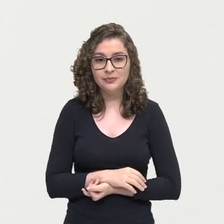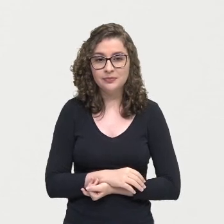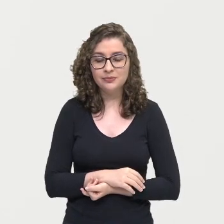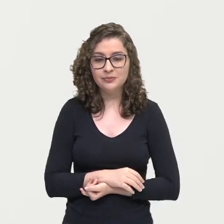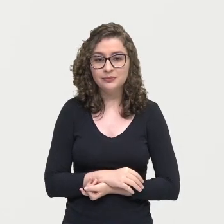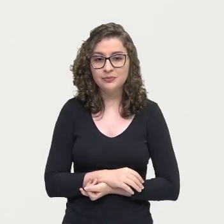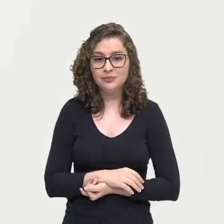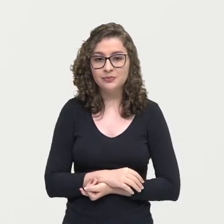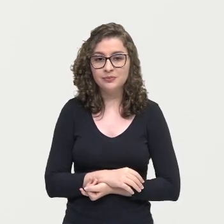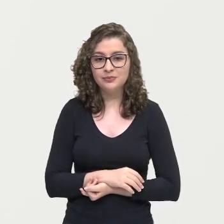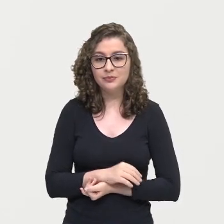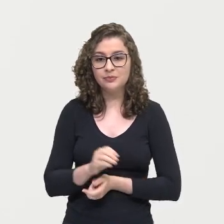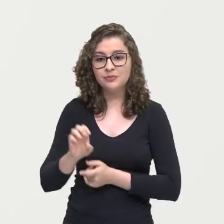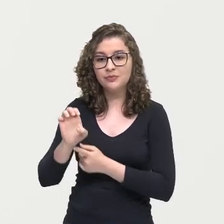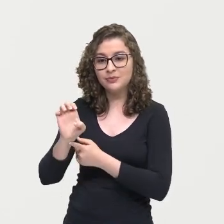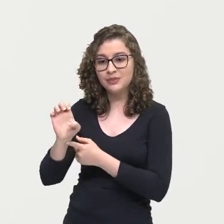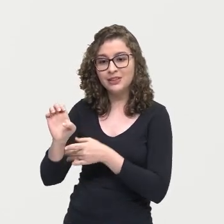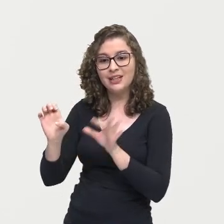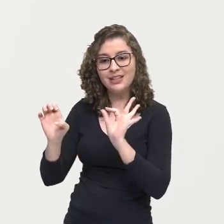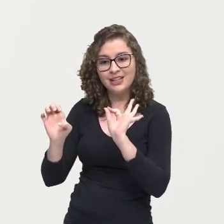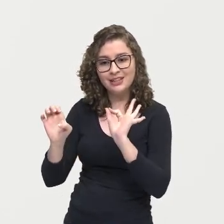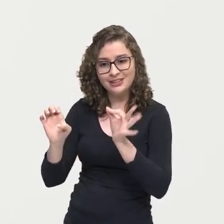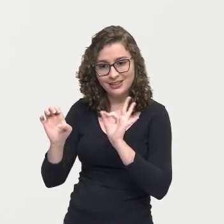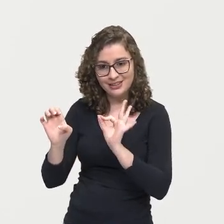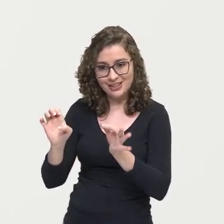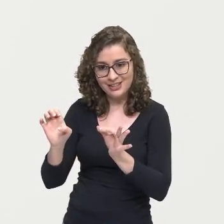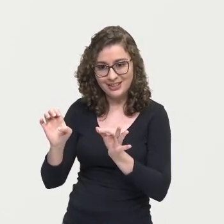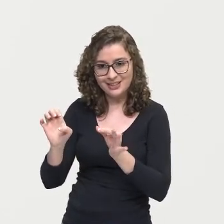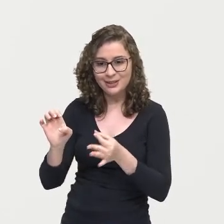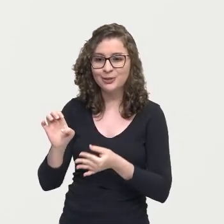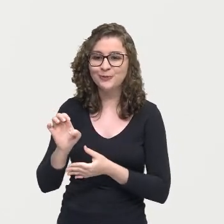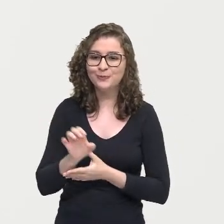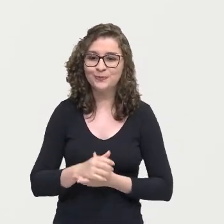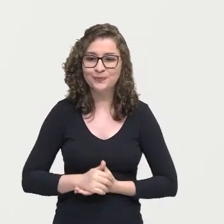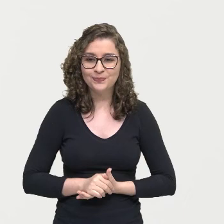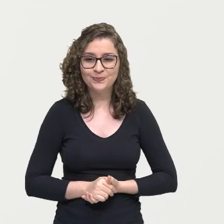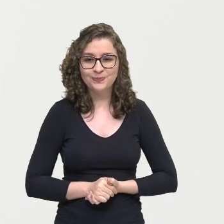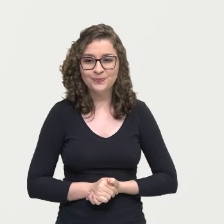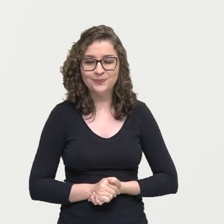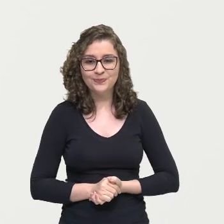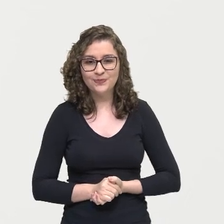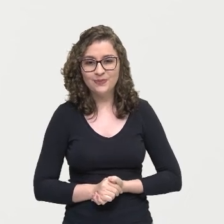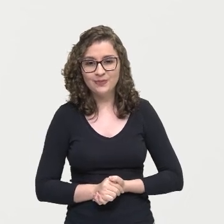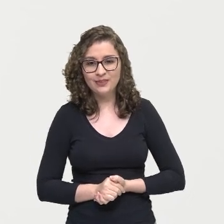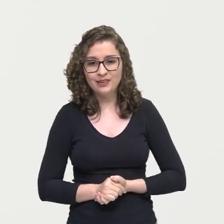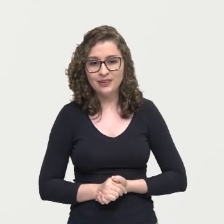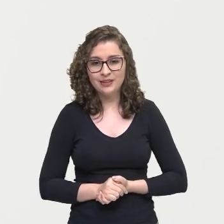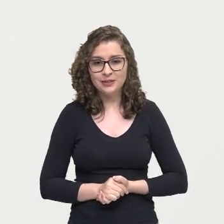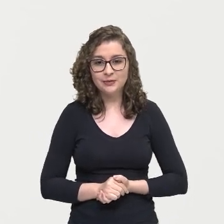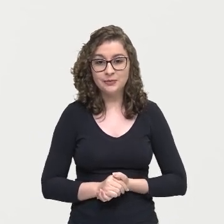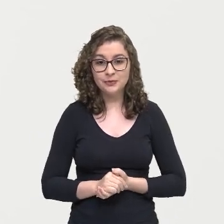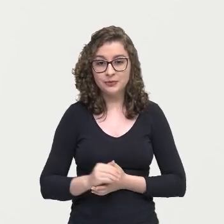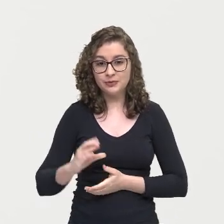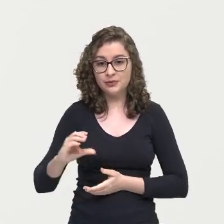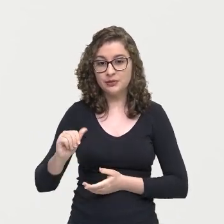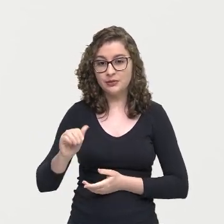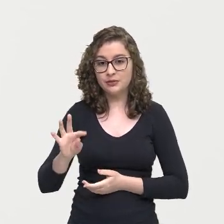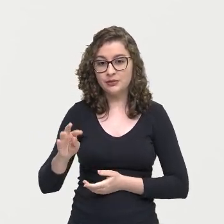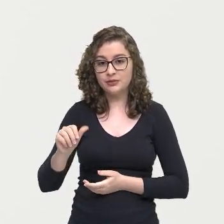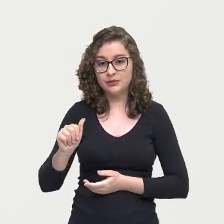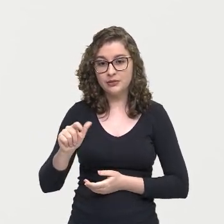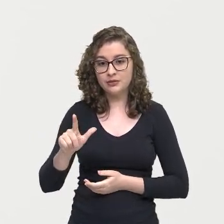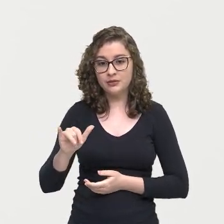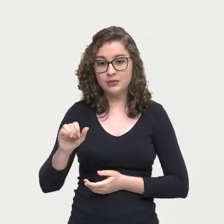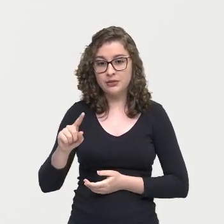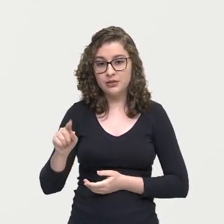correta. Para a questão 2, a alternativa correta é a letra E. O catalisador, ele diminui